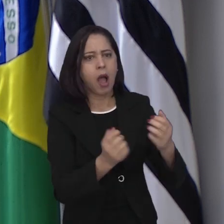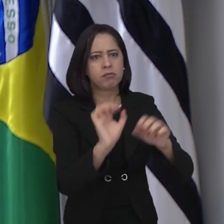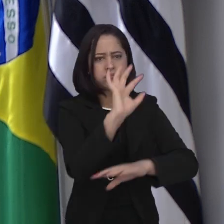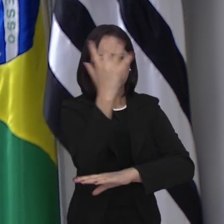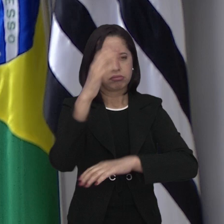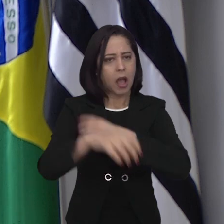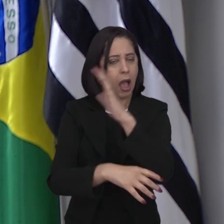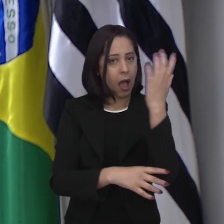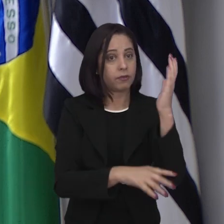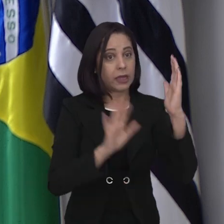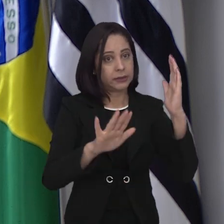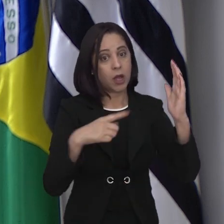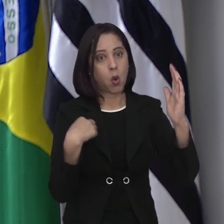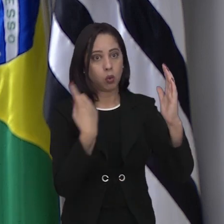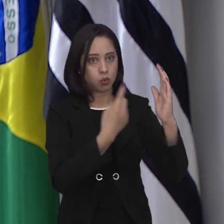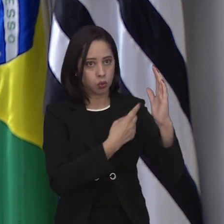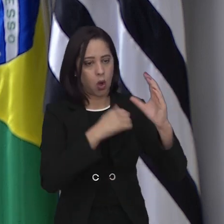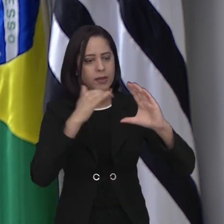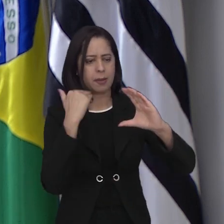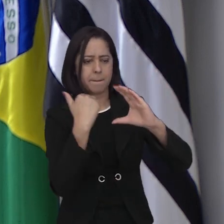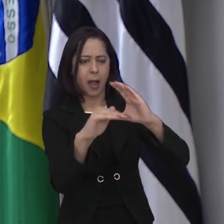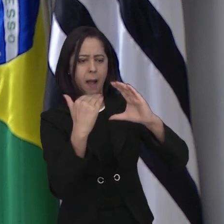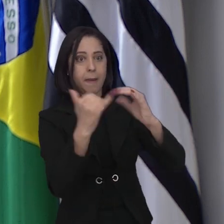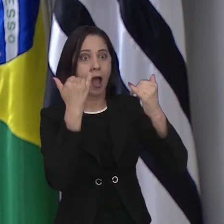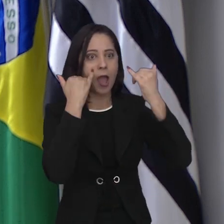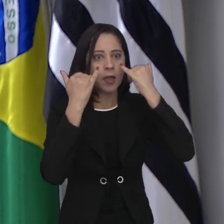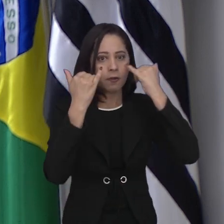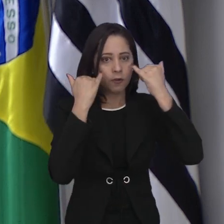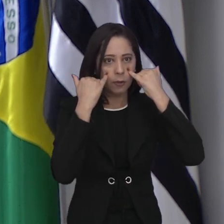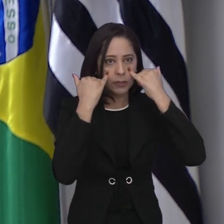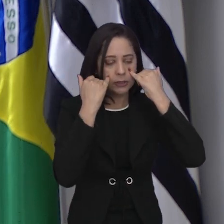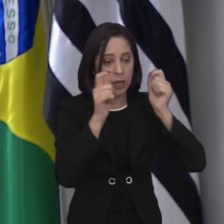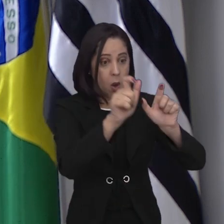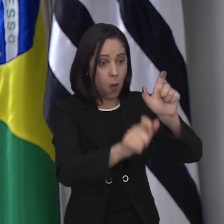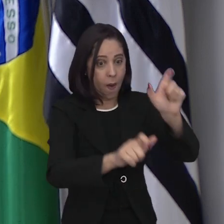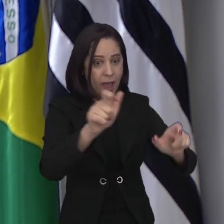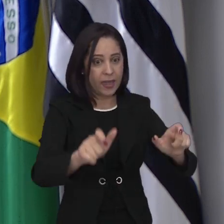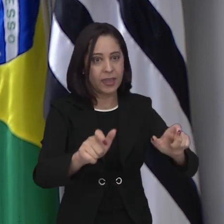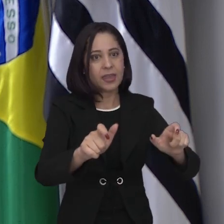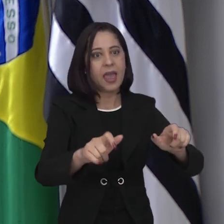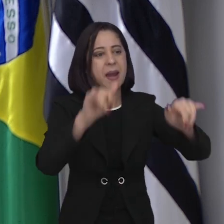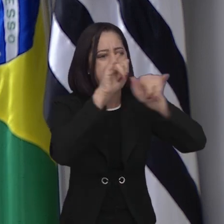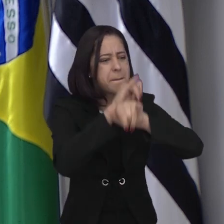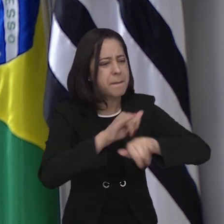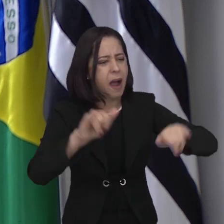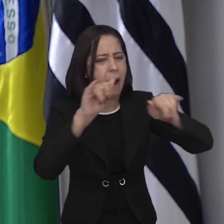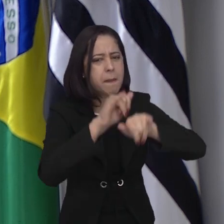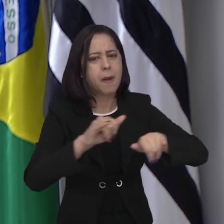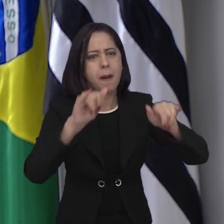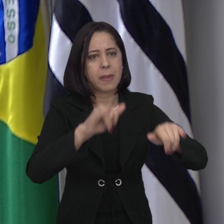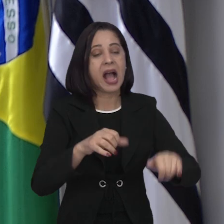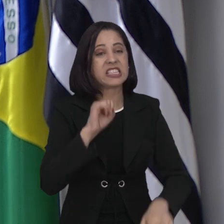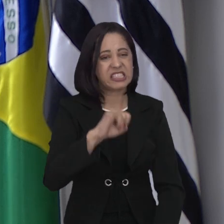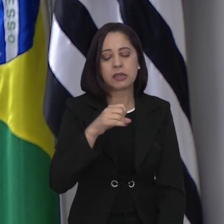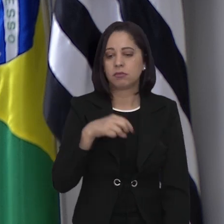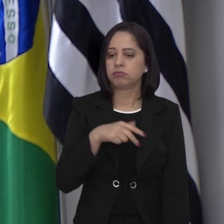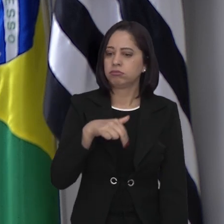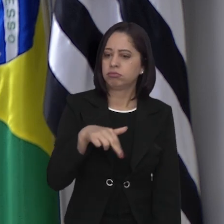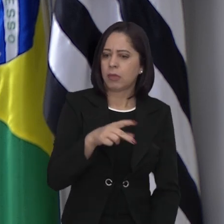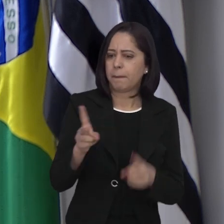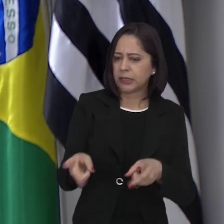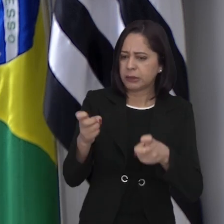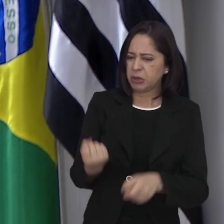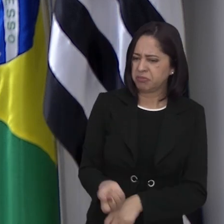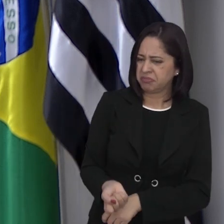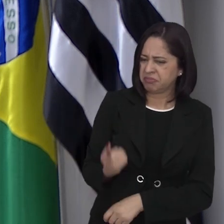esses moradores de área de risco de escorregamento é que ele, a partir do momento que perceba alguma anormalidade, né, na